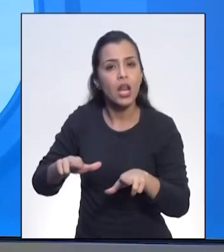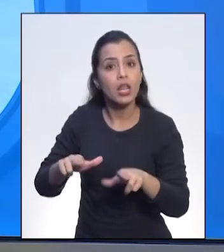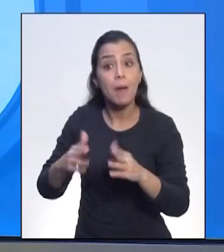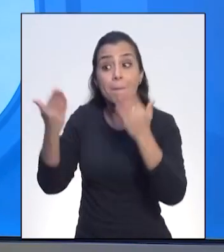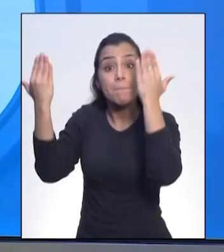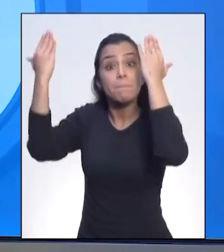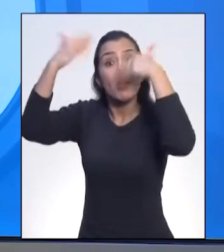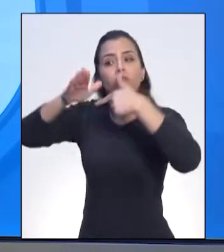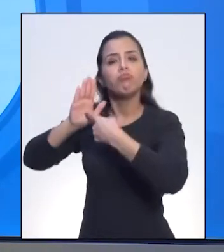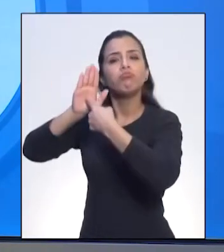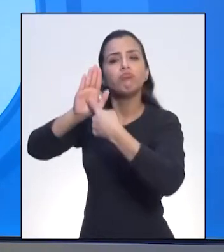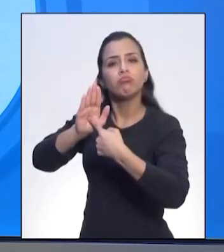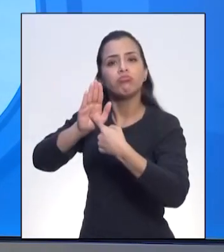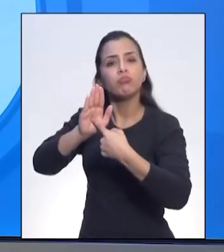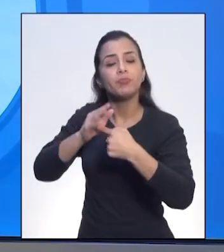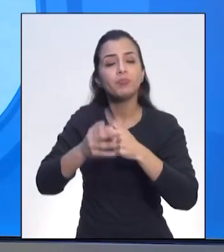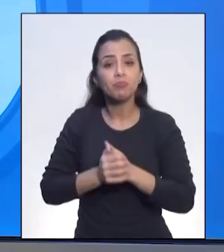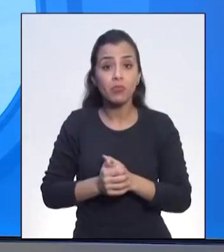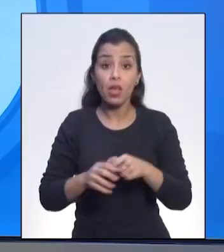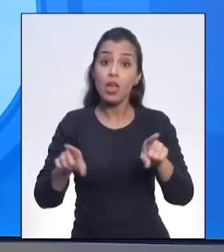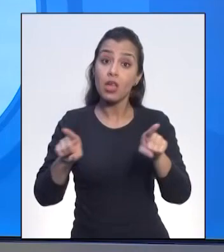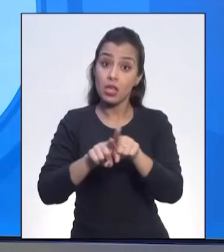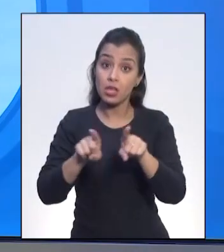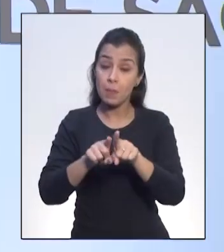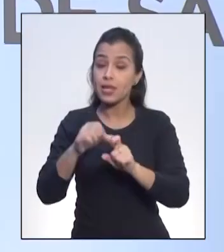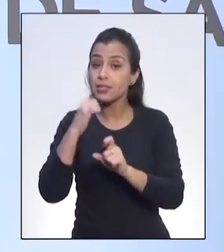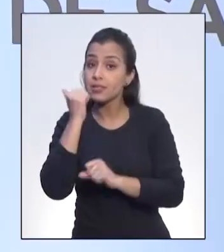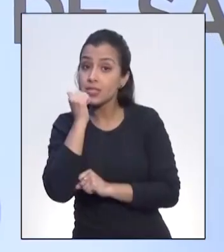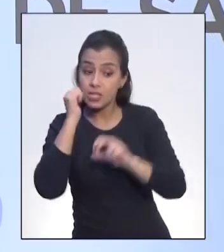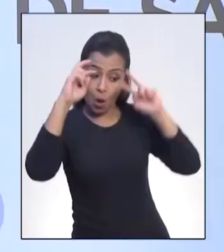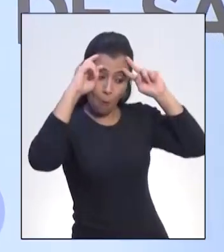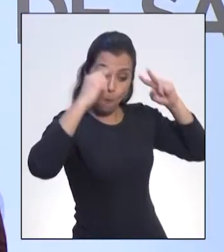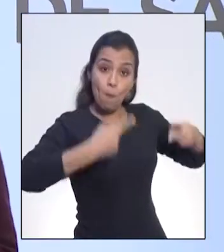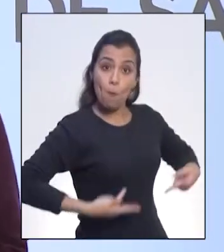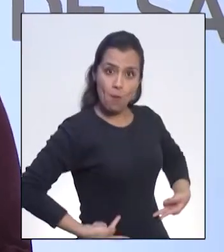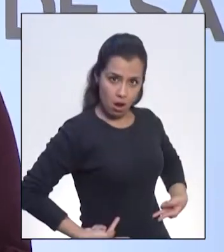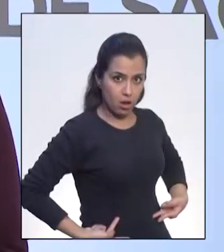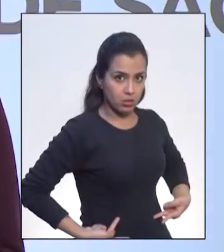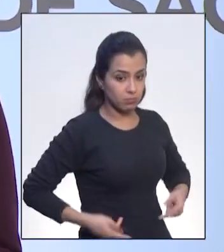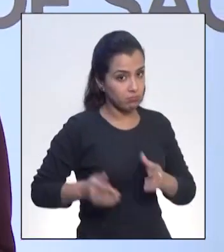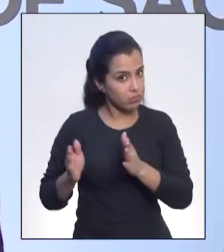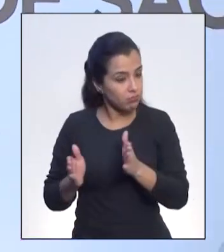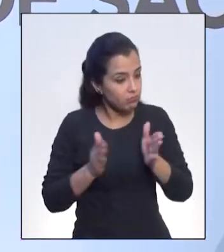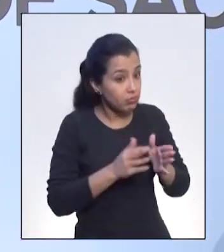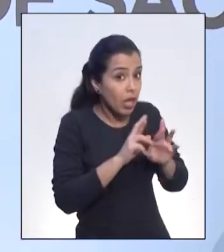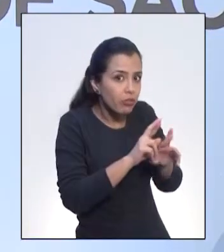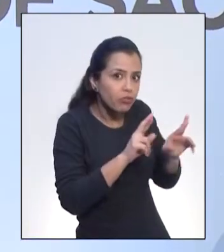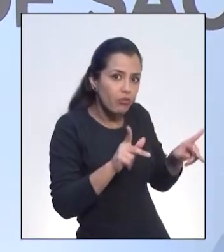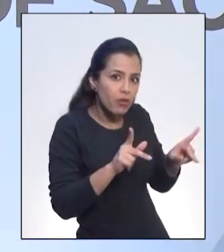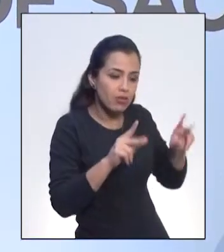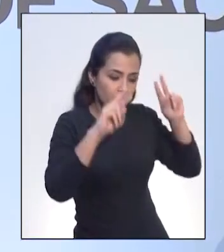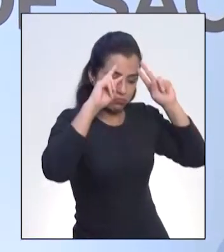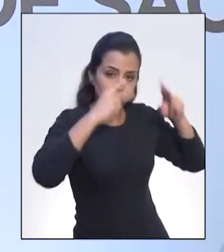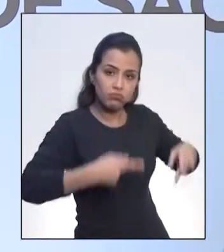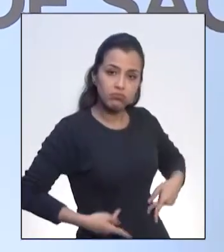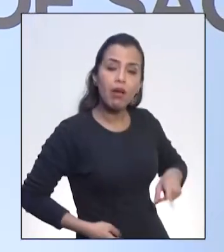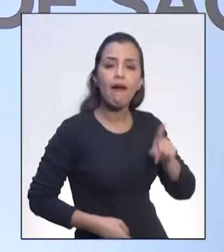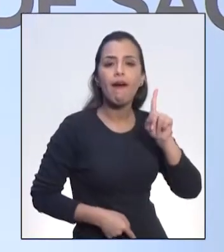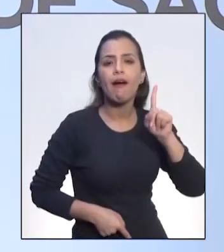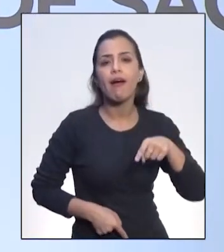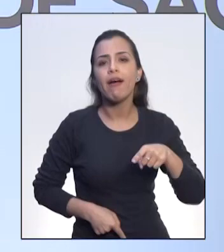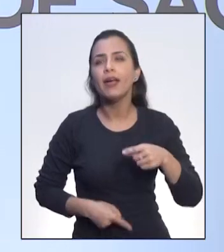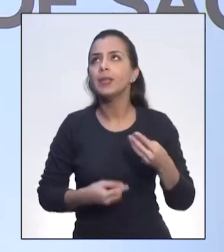provar, digamos assim. E, no segundo momento, quando a gente fala de ciências humanas, nesse caso, as ciências elas envolvem